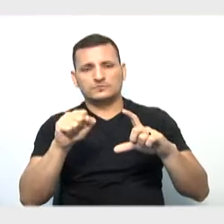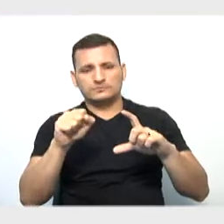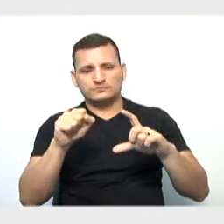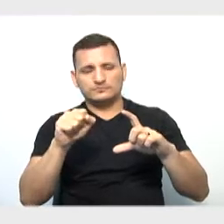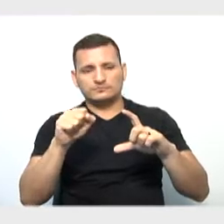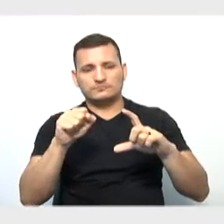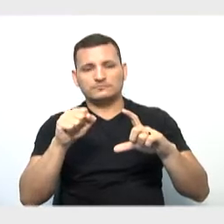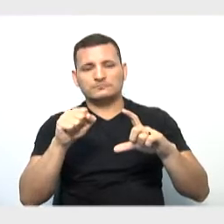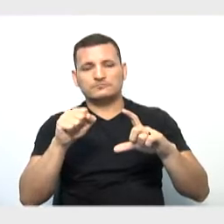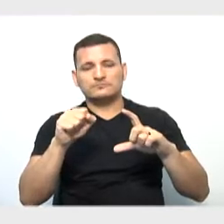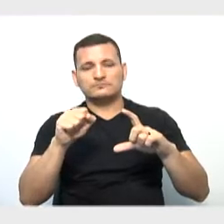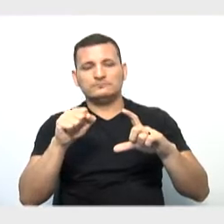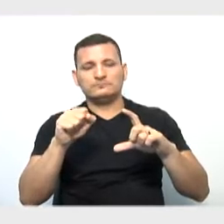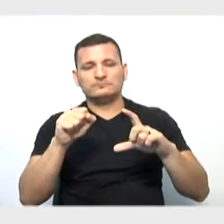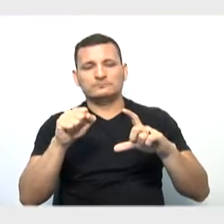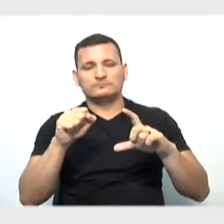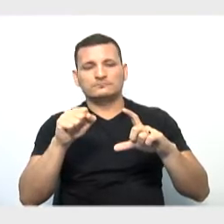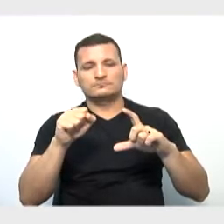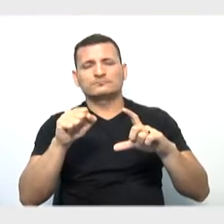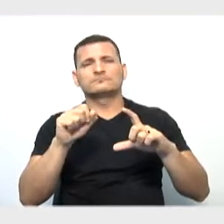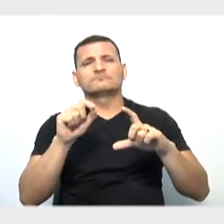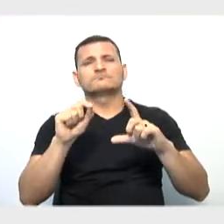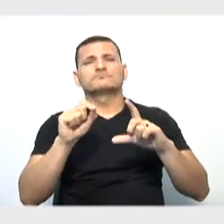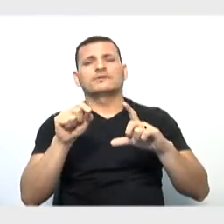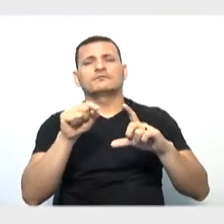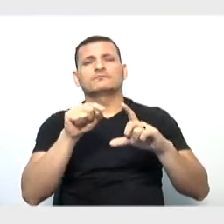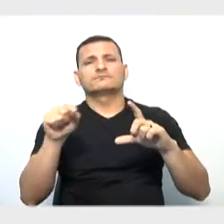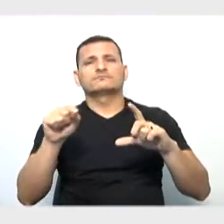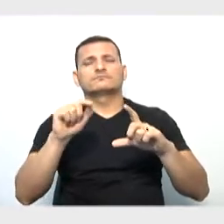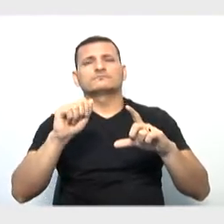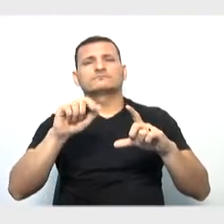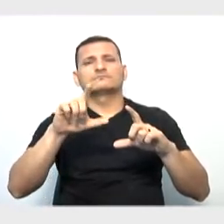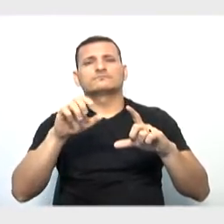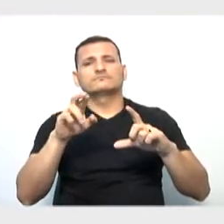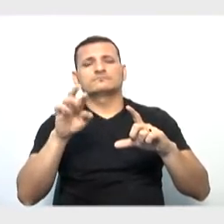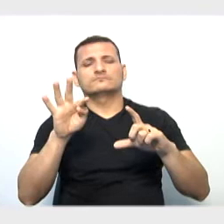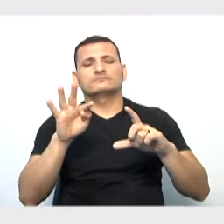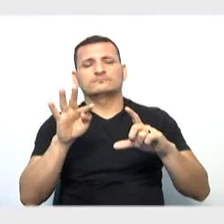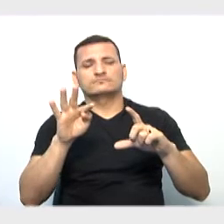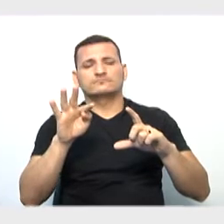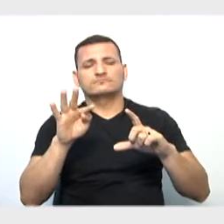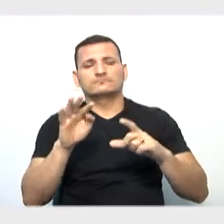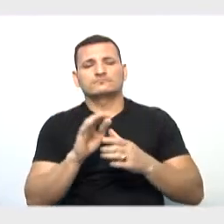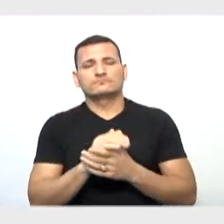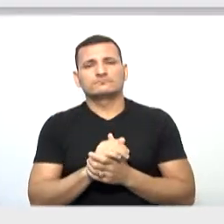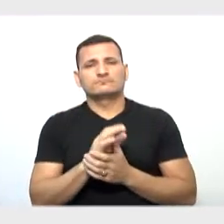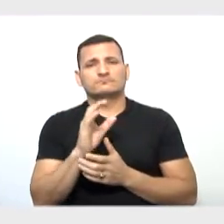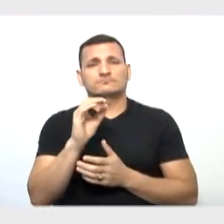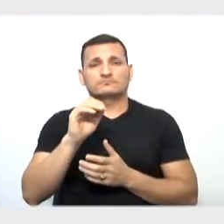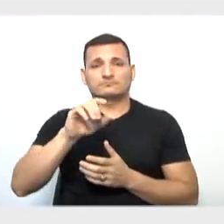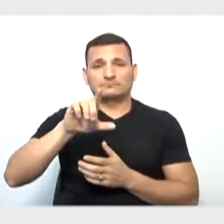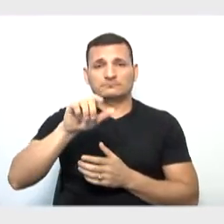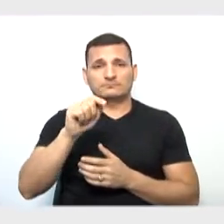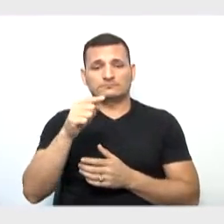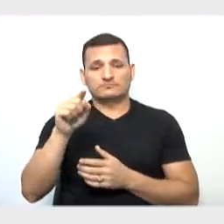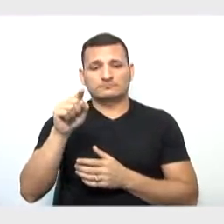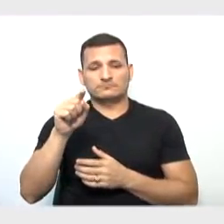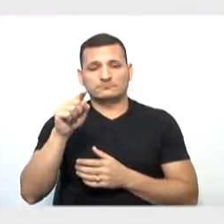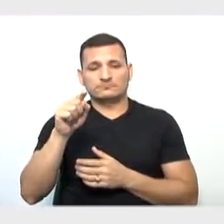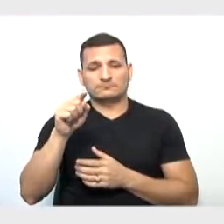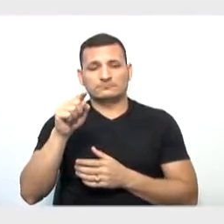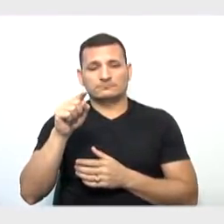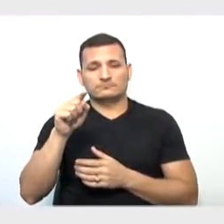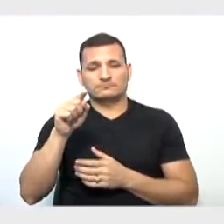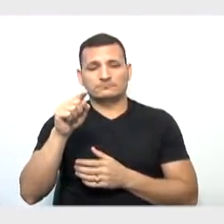dentro do alerta. Ou seja, o que está escrito dentro do alerta? Vai estar escrito, olá.